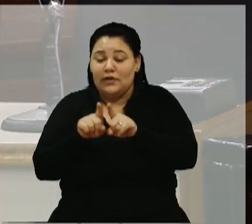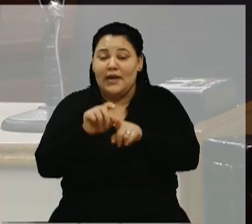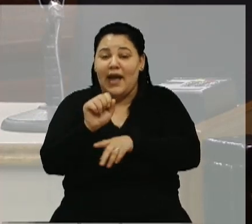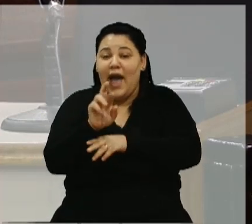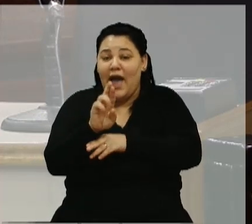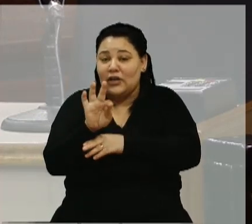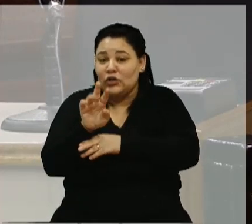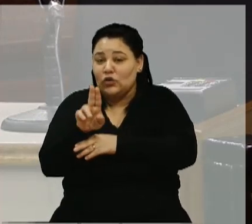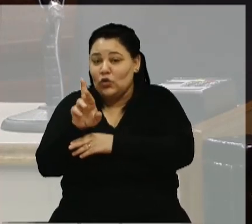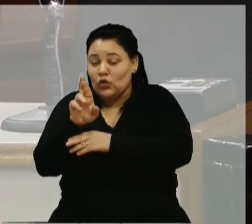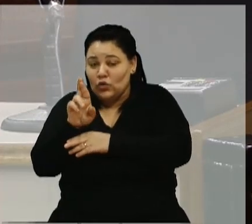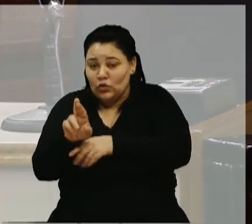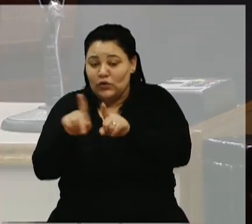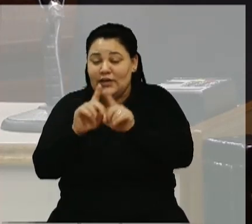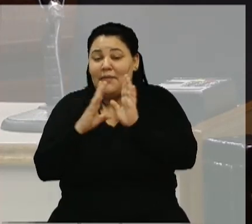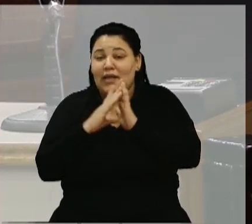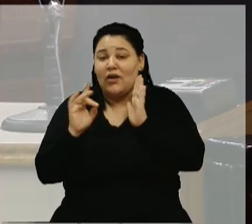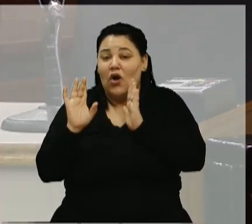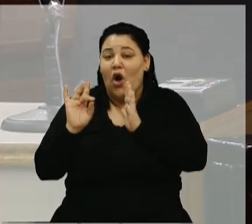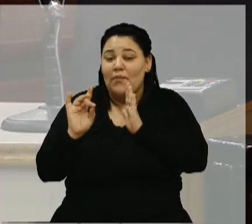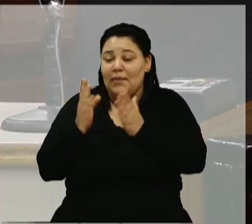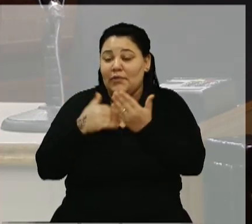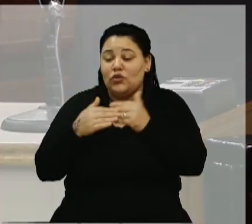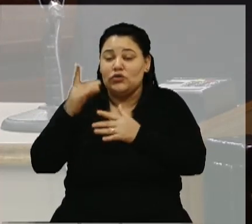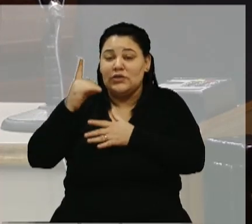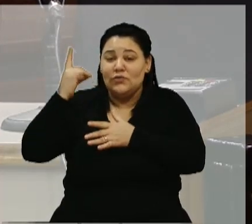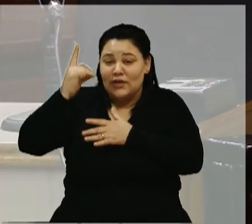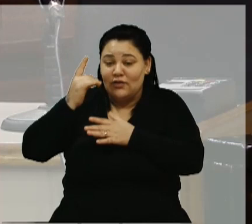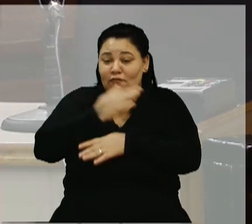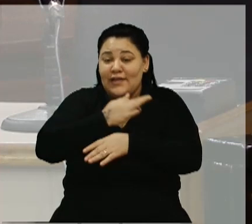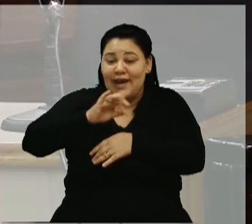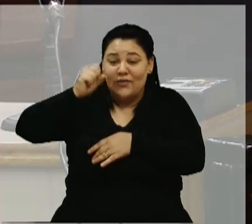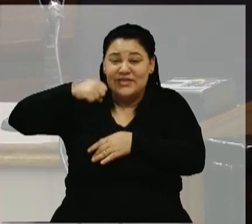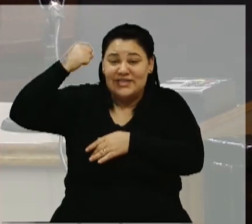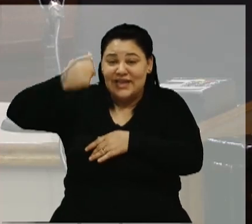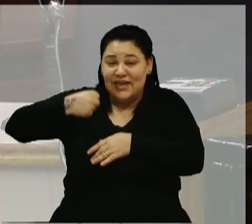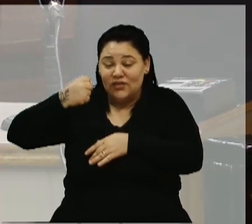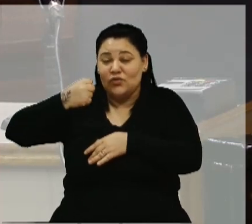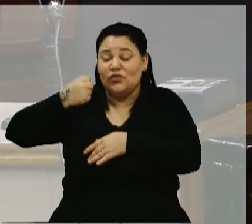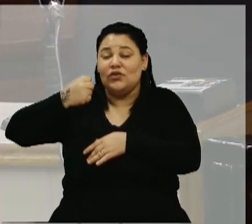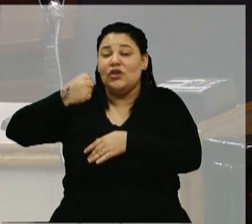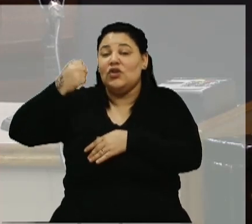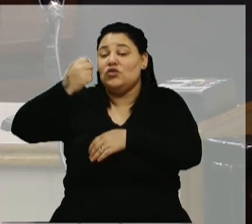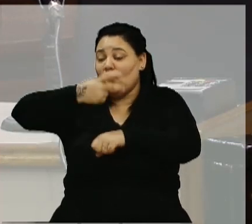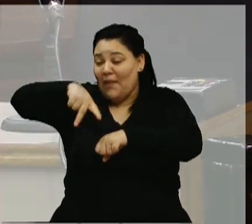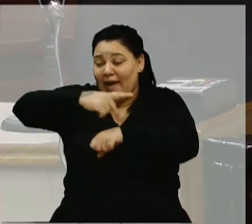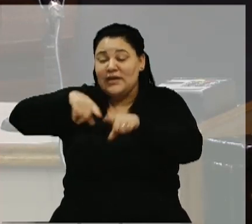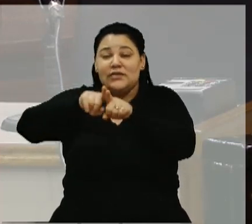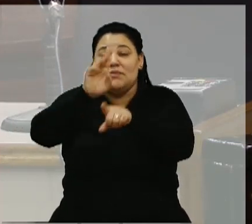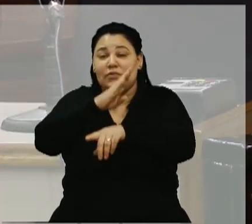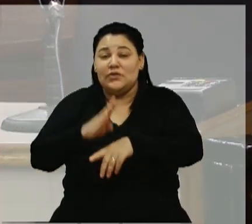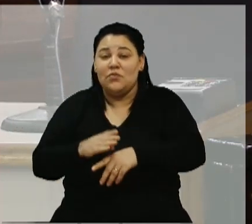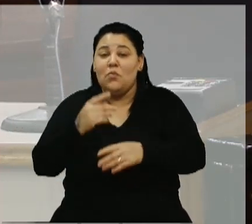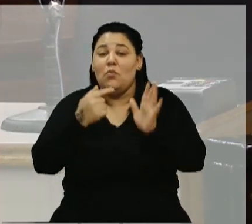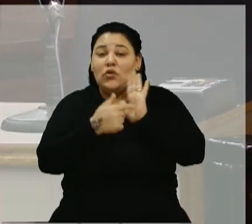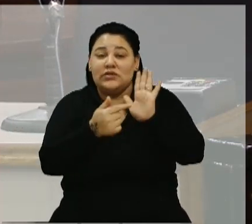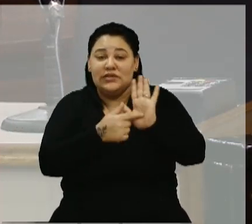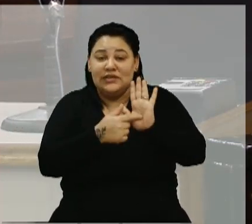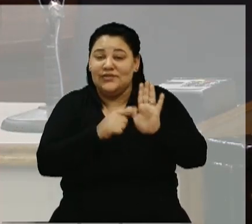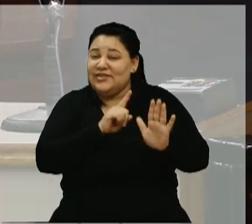Lira, e cópia a todos os deputados federais e senadores da República, demonstrando a insatisfação que os vereadores de Caxias do Sul